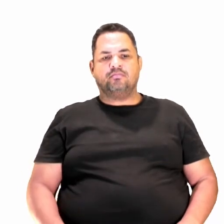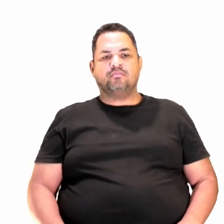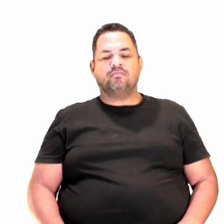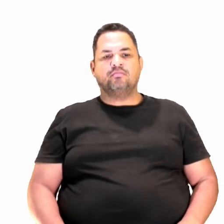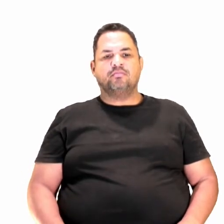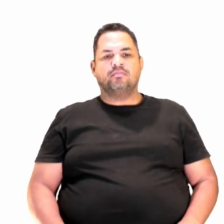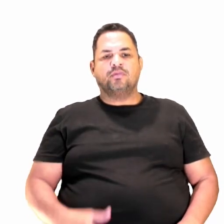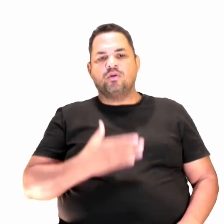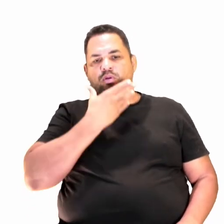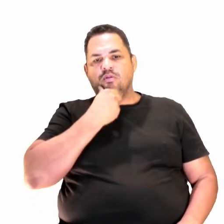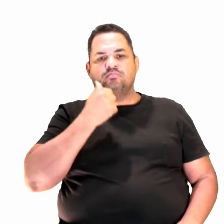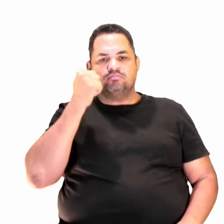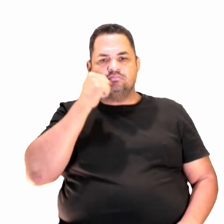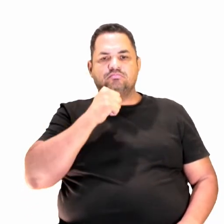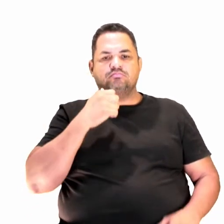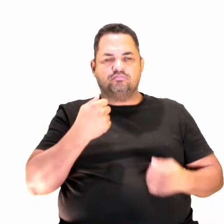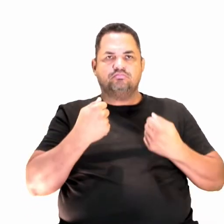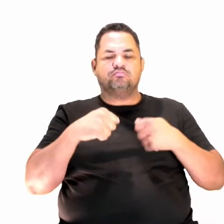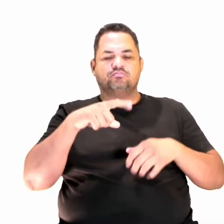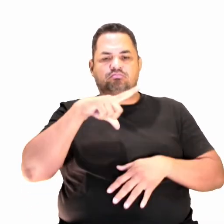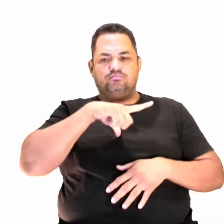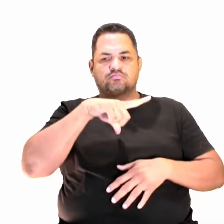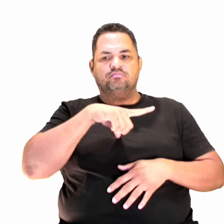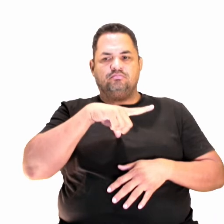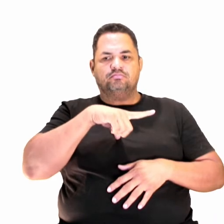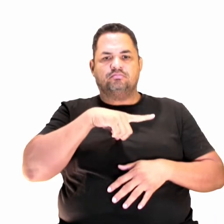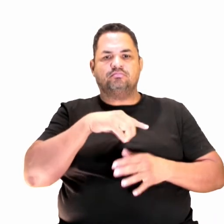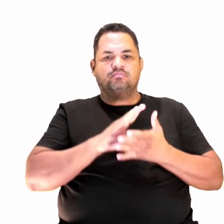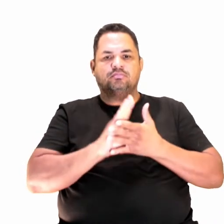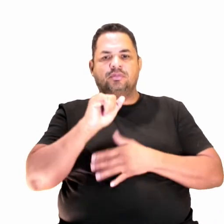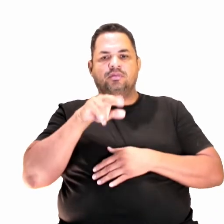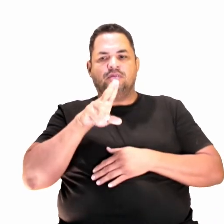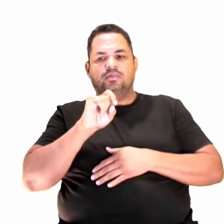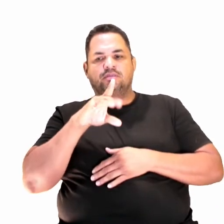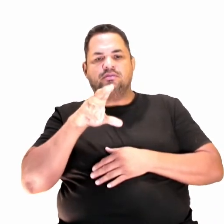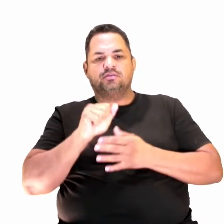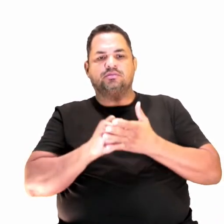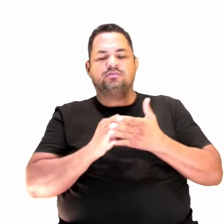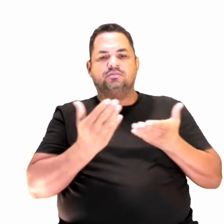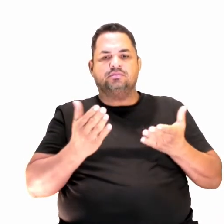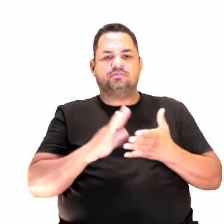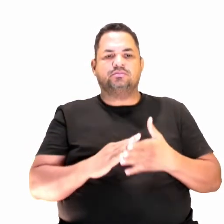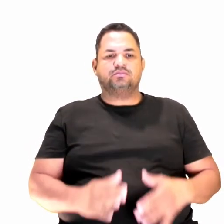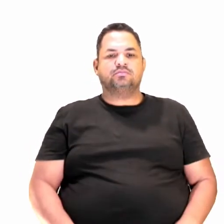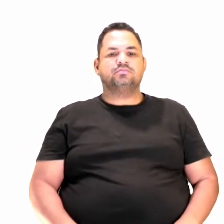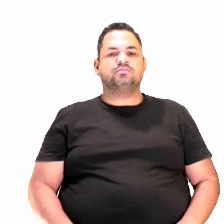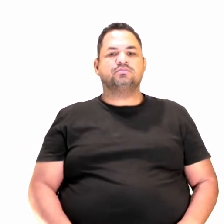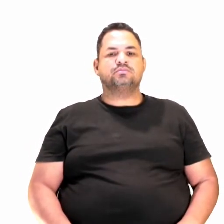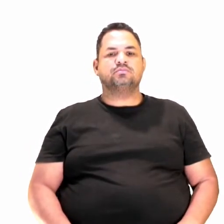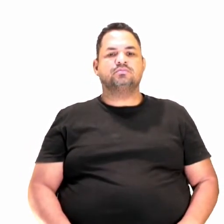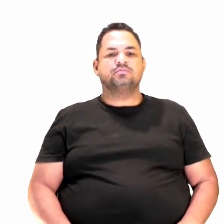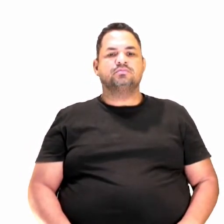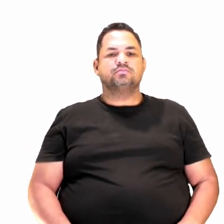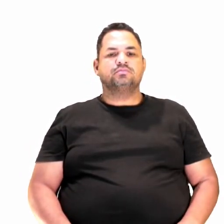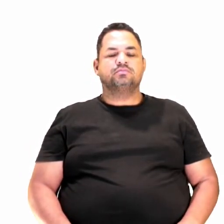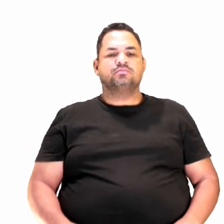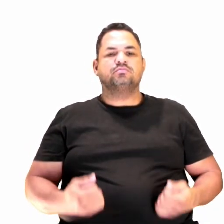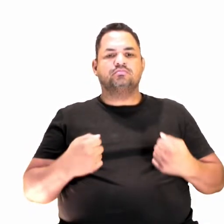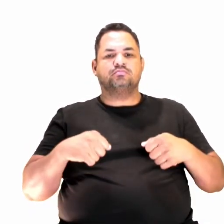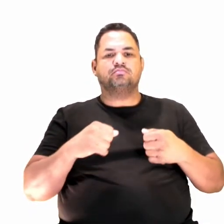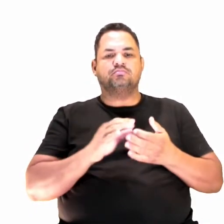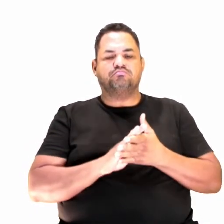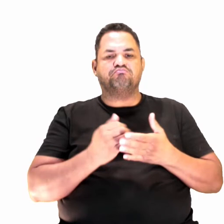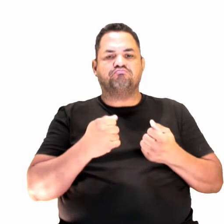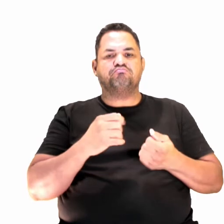anorexic, ou seja, homens e mulheres podem ter anorexia, sim. Men and women can be, podem no sentido